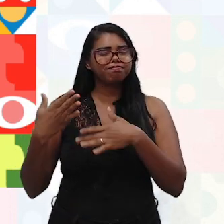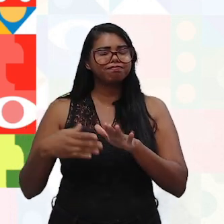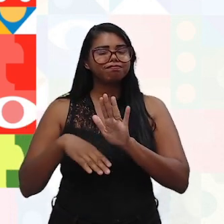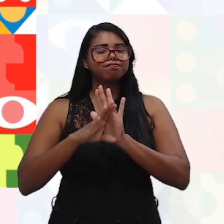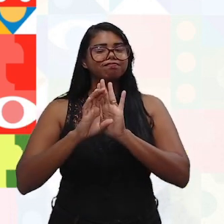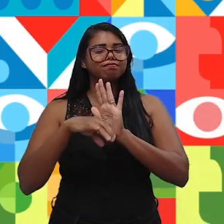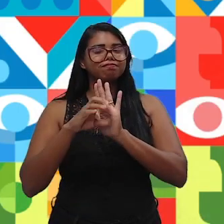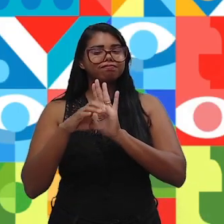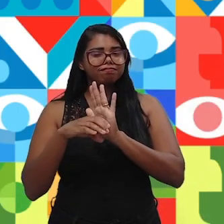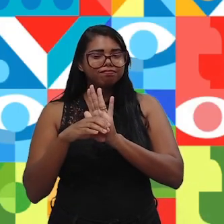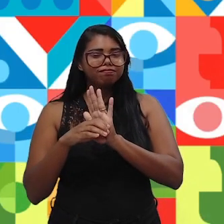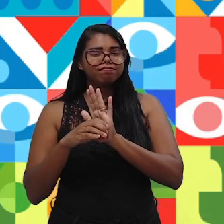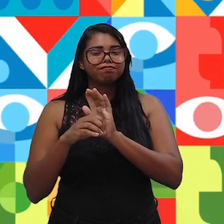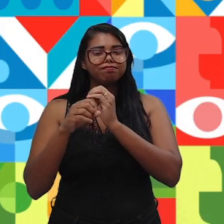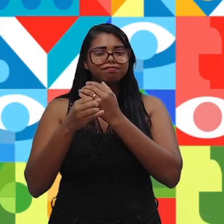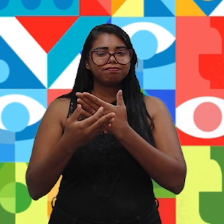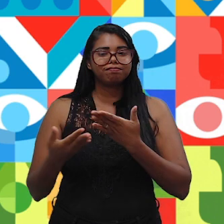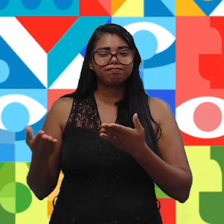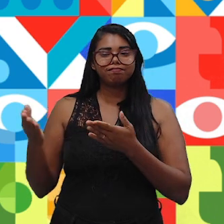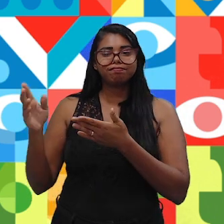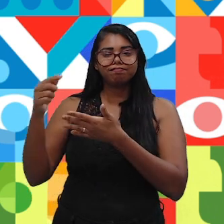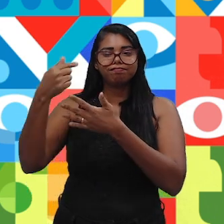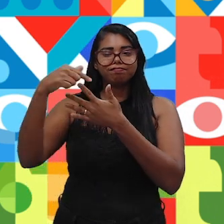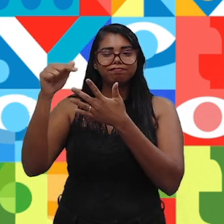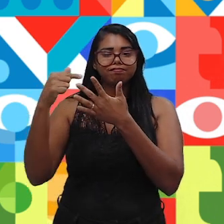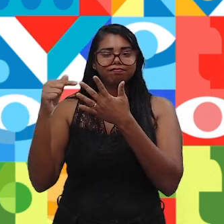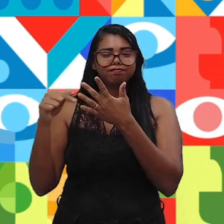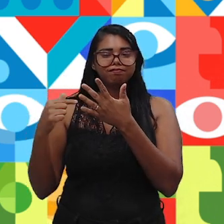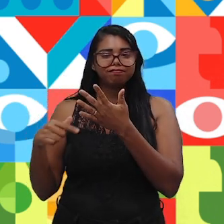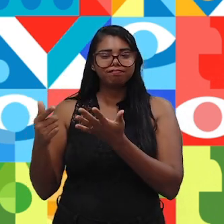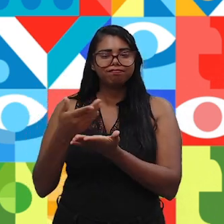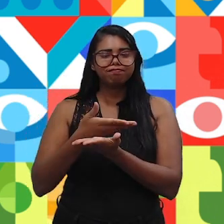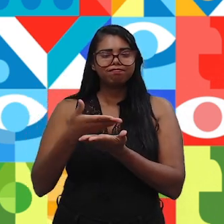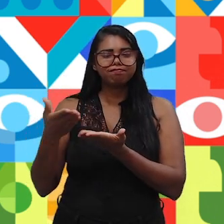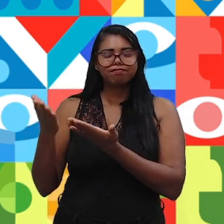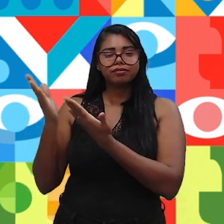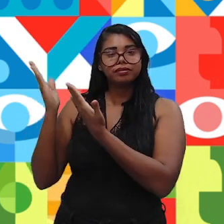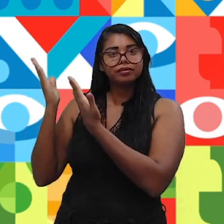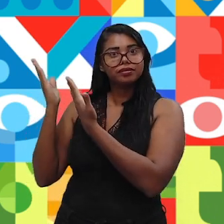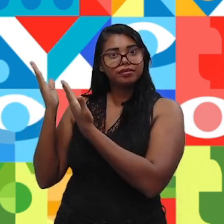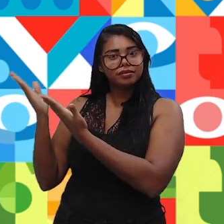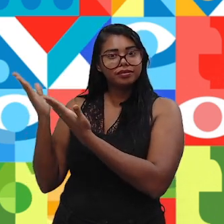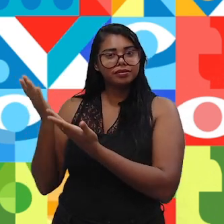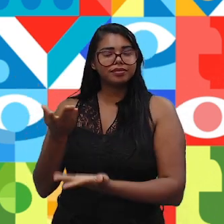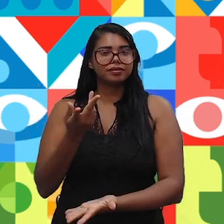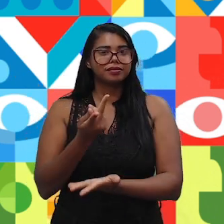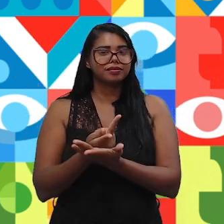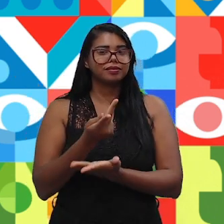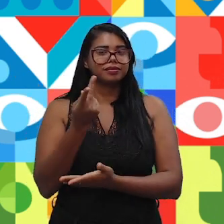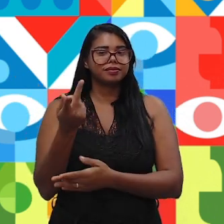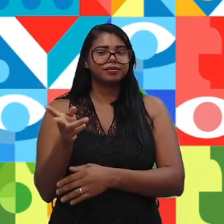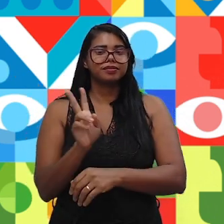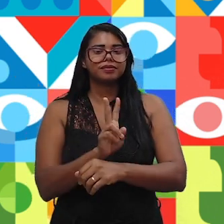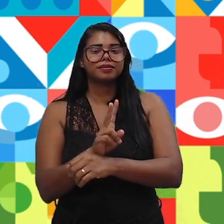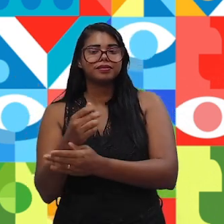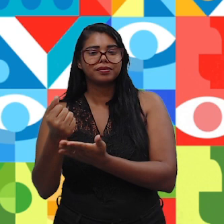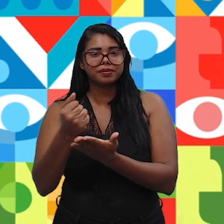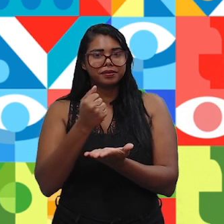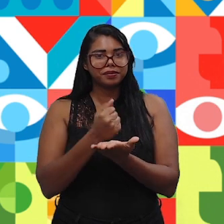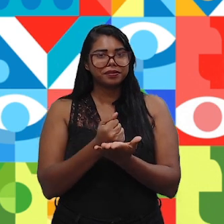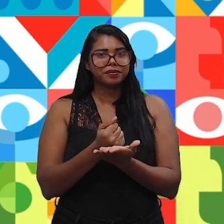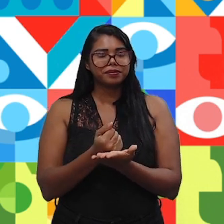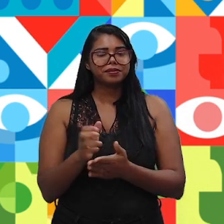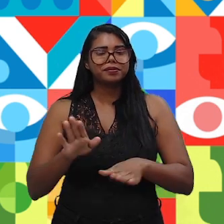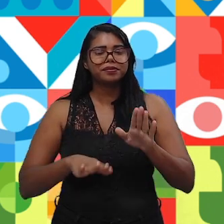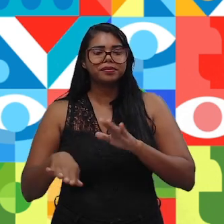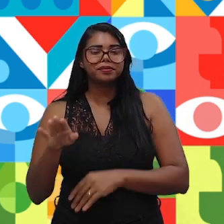mais basilares. Então, serão o quê? Os princípios, aquelas principais ações de preservação de documentos.